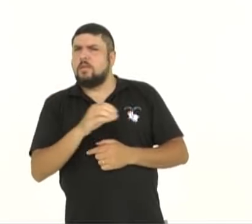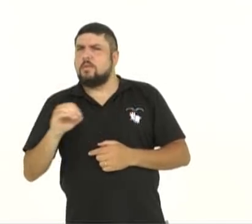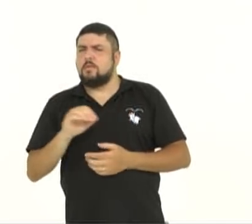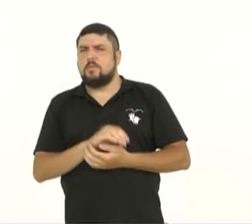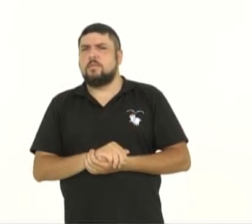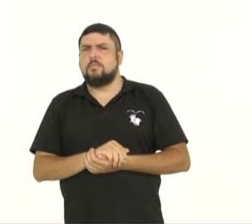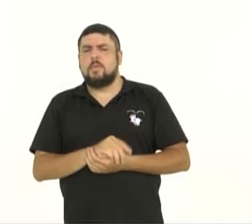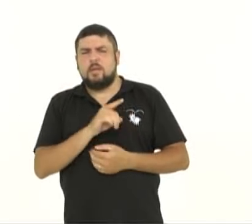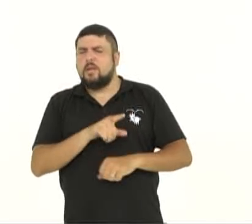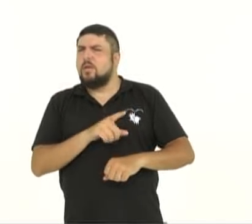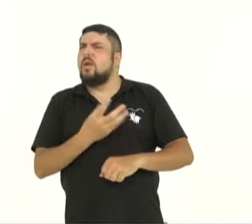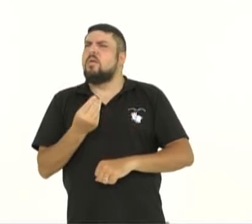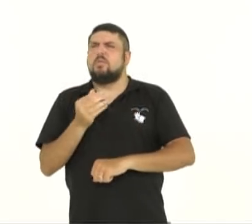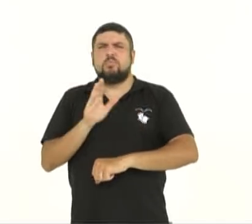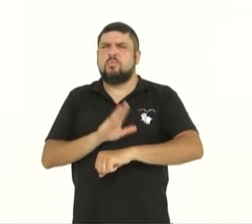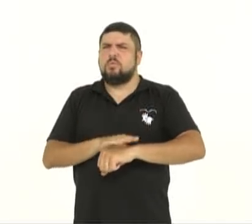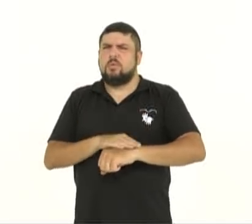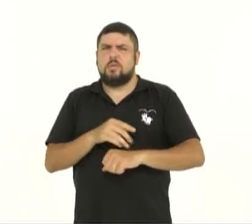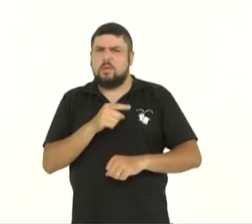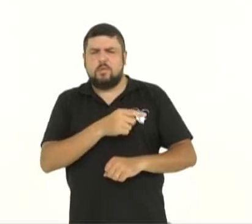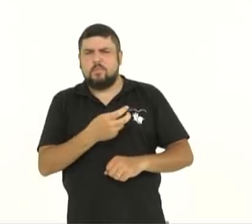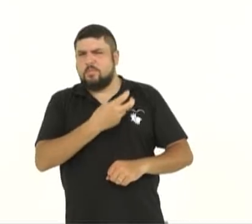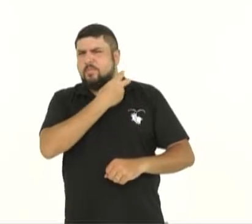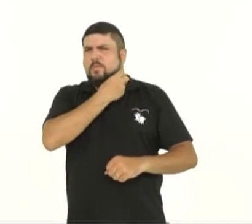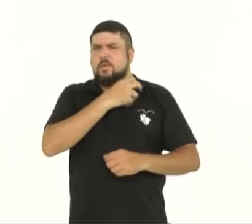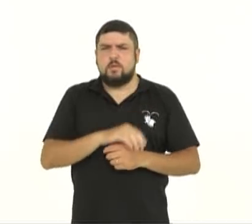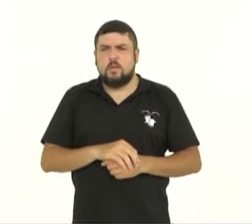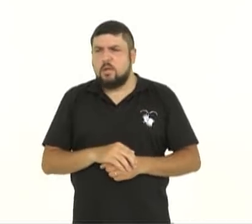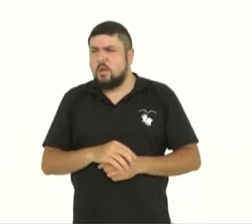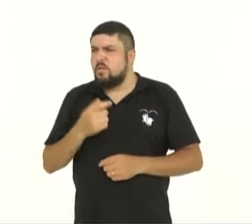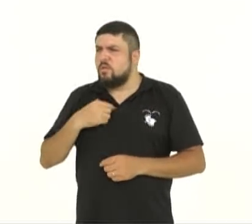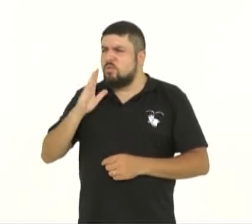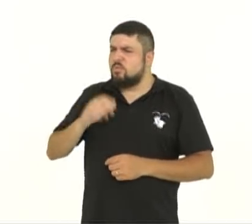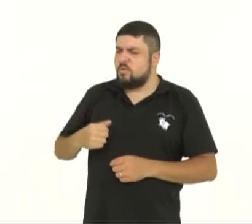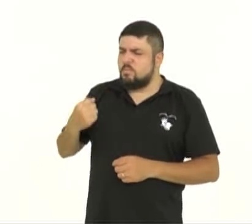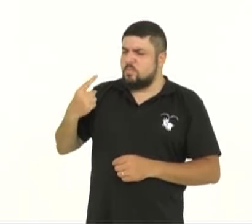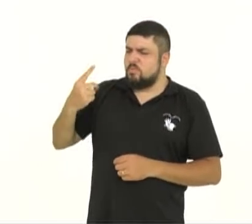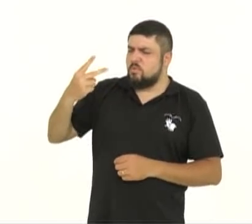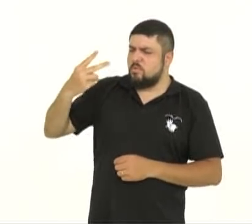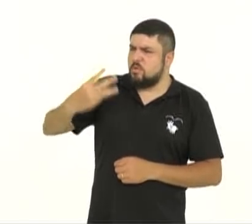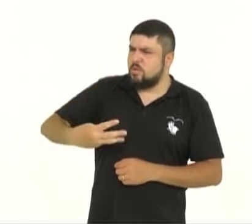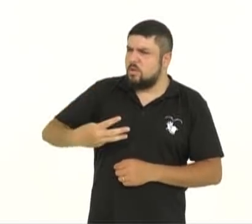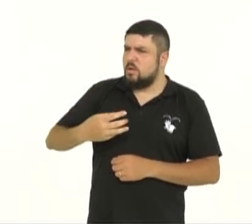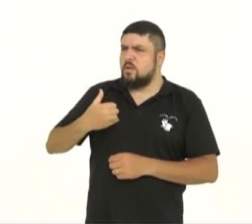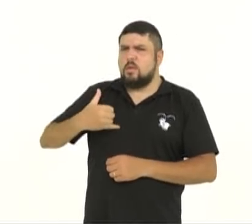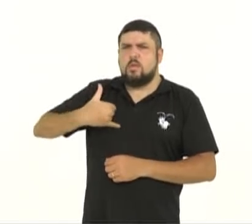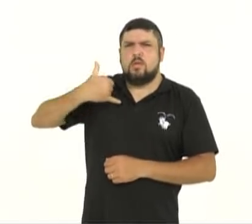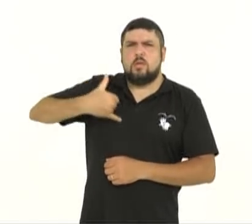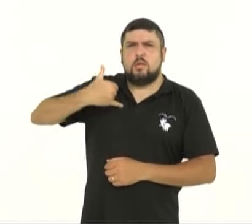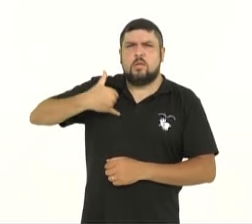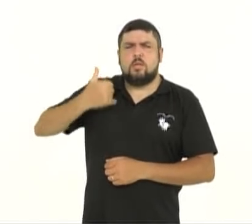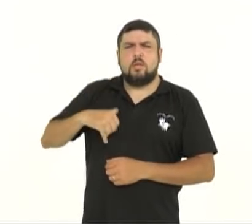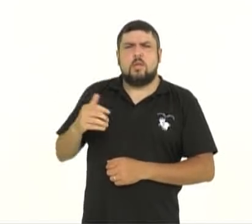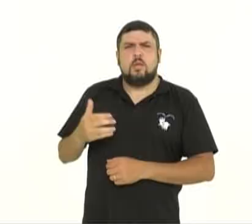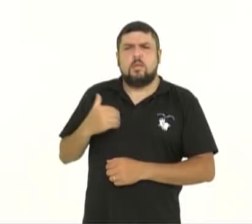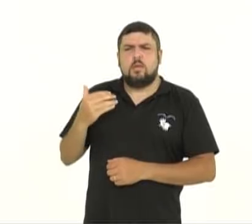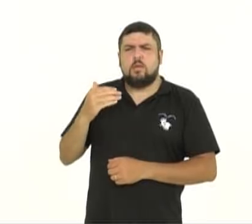Tempo demais, diz Drácula. Estou na terceira idade do homem, depois da mocidade e da maturidade,